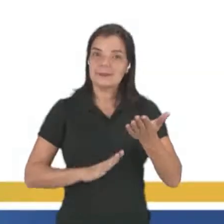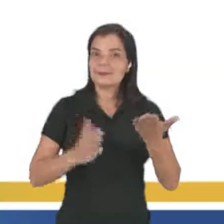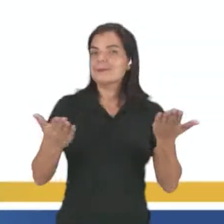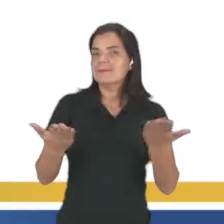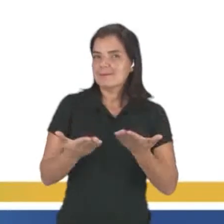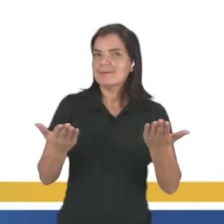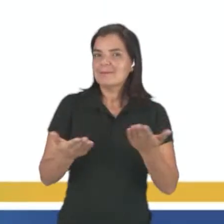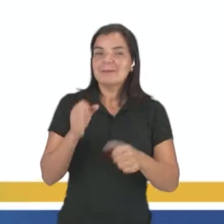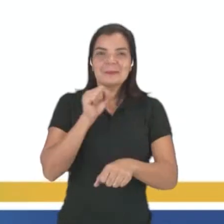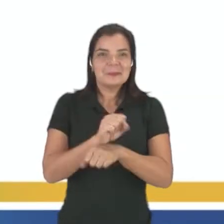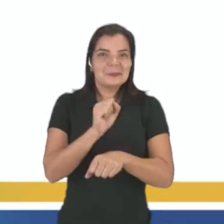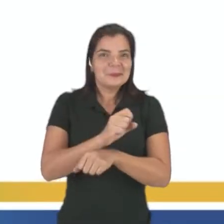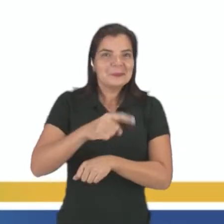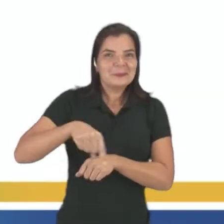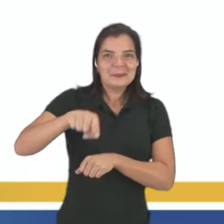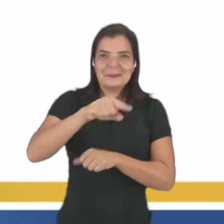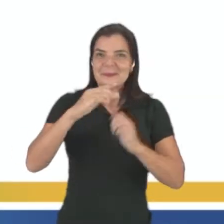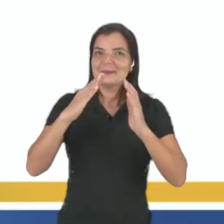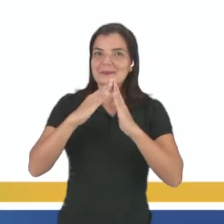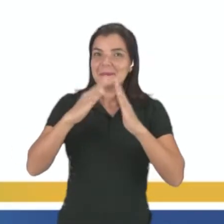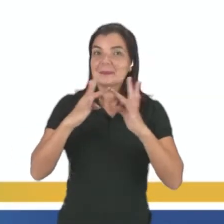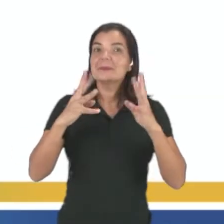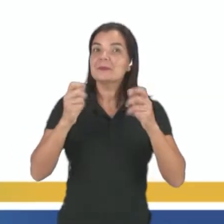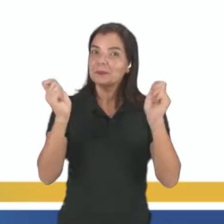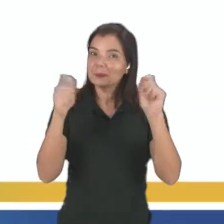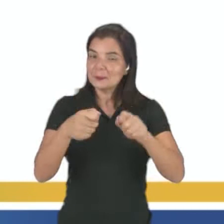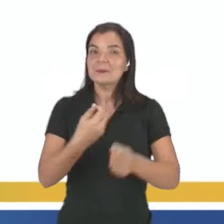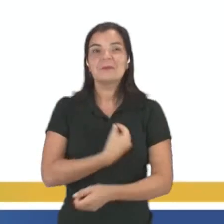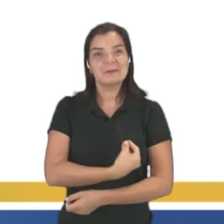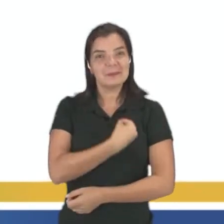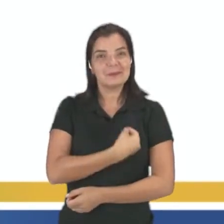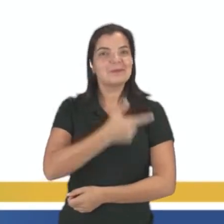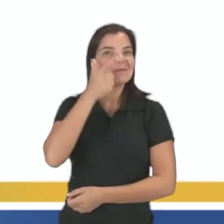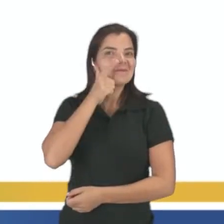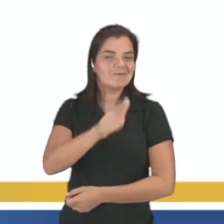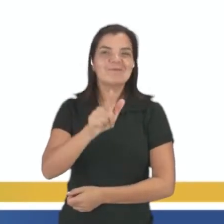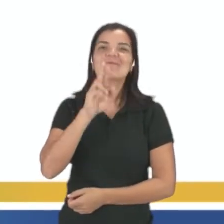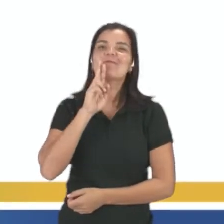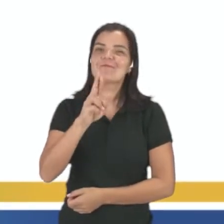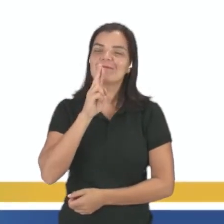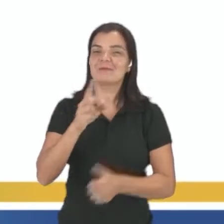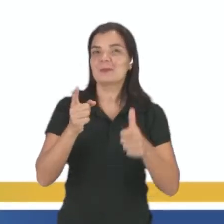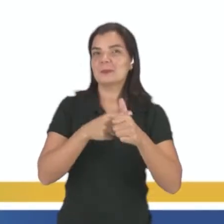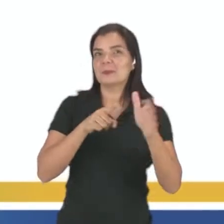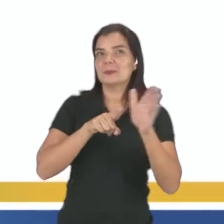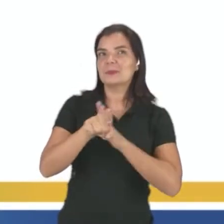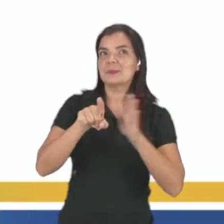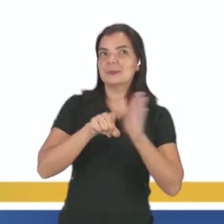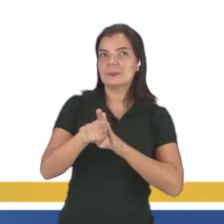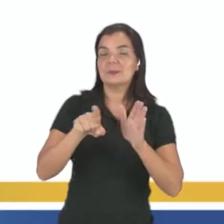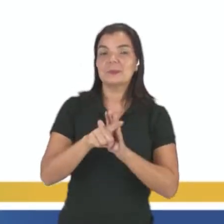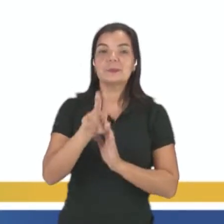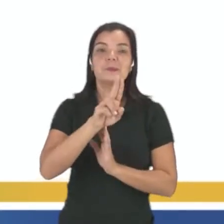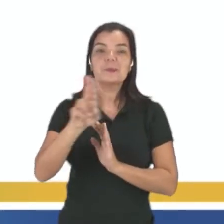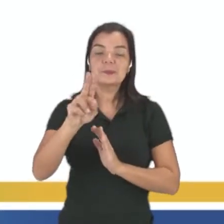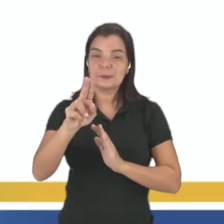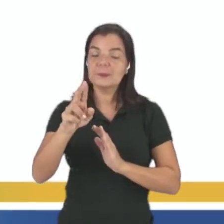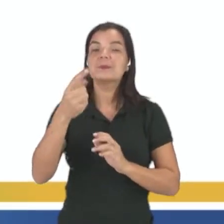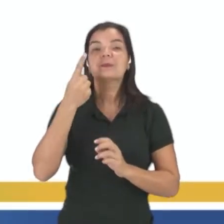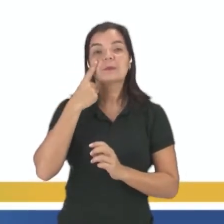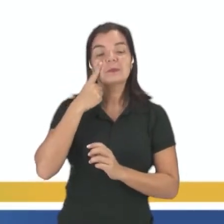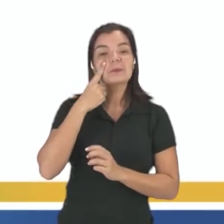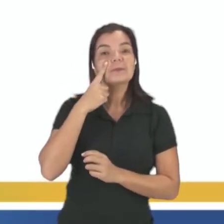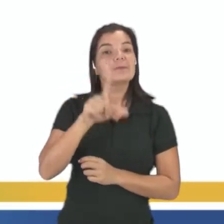Exercitando, que é tão esperado por vocês aí em casa. Todo mundo pode participar aí e ver quem que acerta mais, tá bom? Primeira questão. Entre os nomes